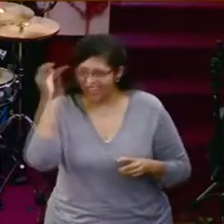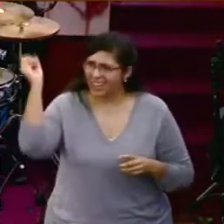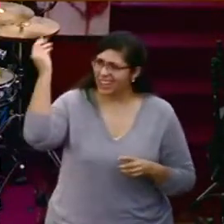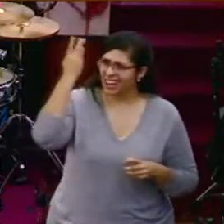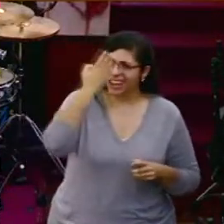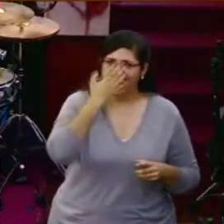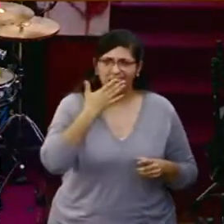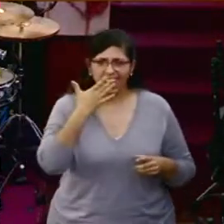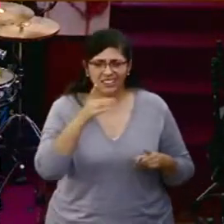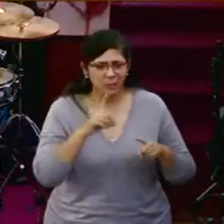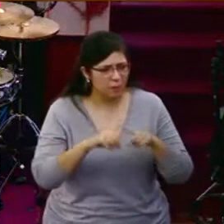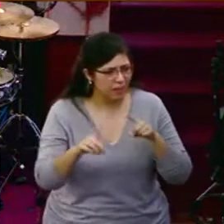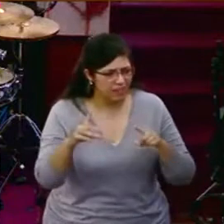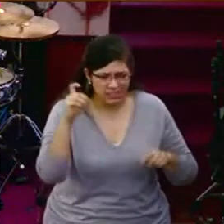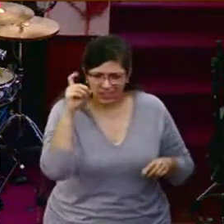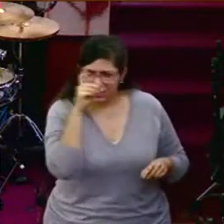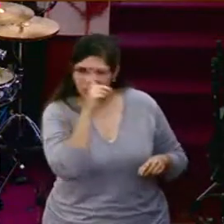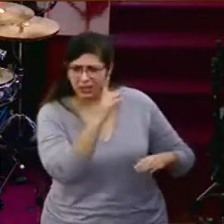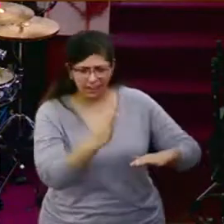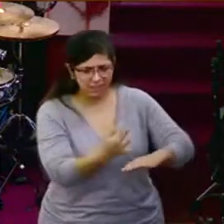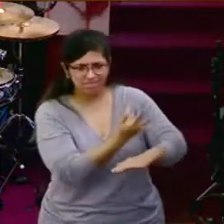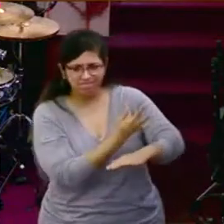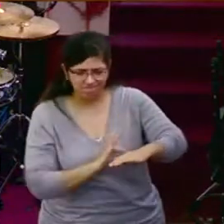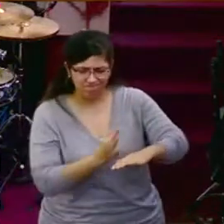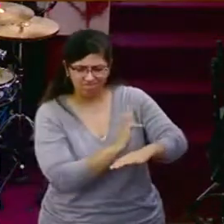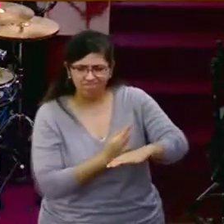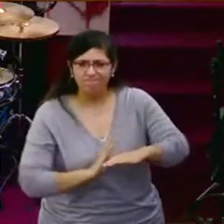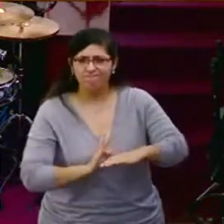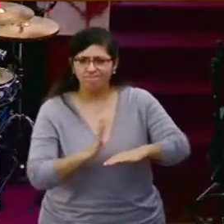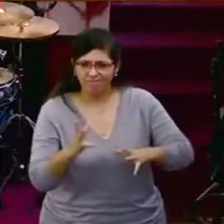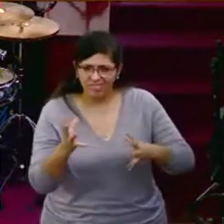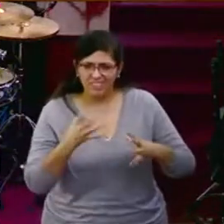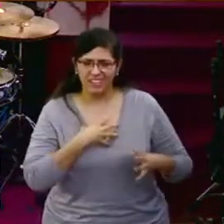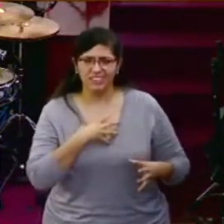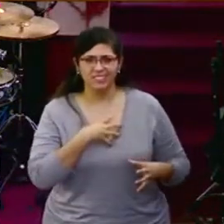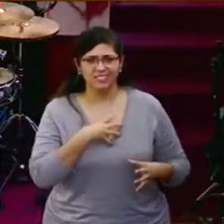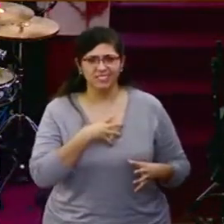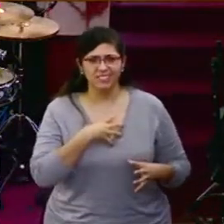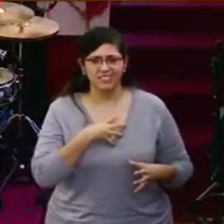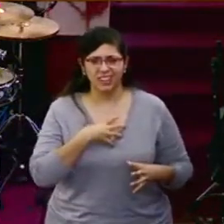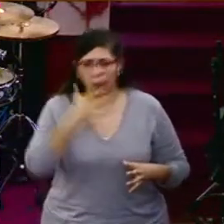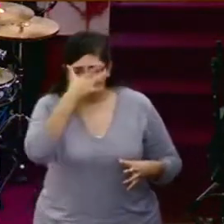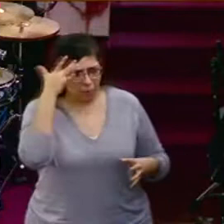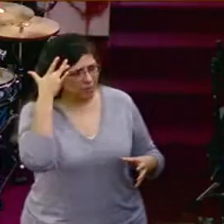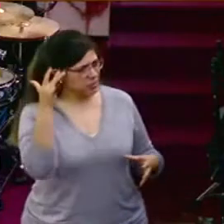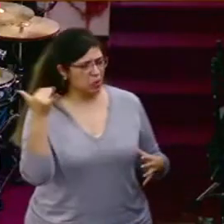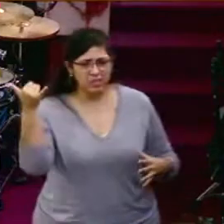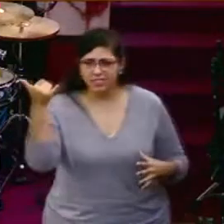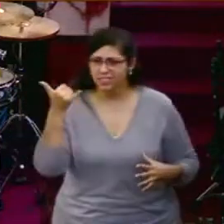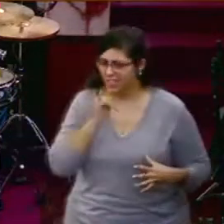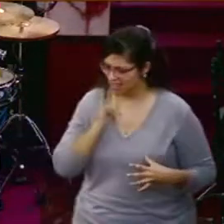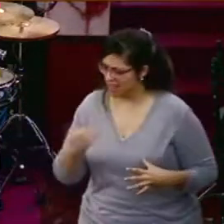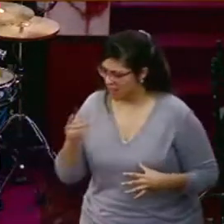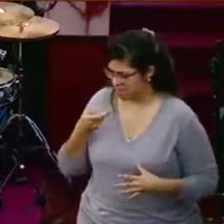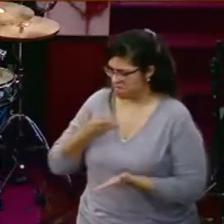de deus deus quer isso com as chicotadas com as pessoas dizendo você não pode ficar aqui vai embora desse